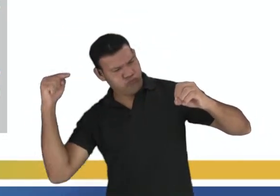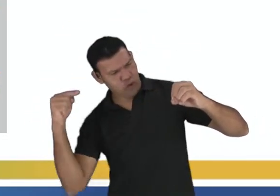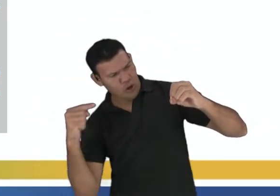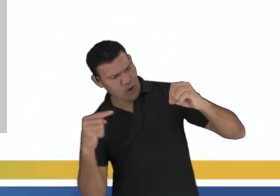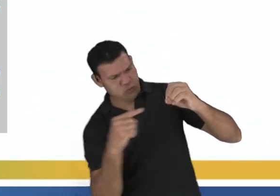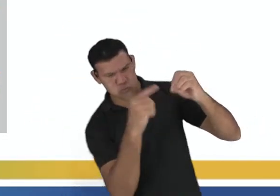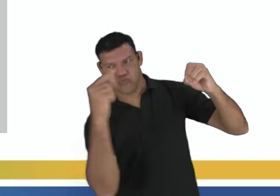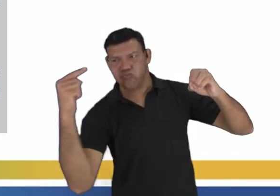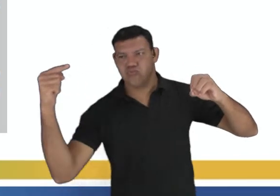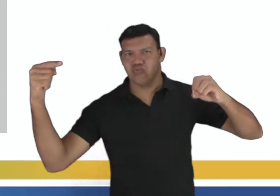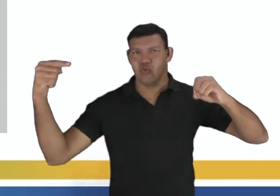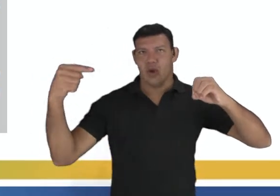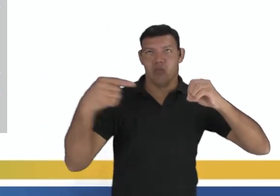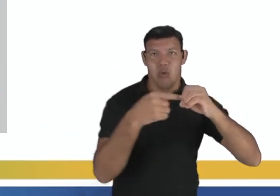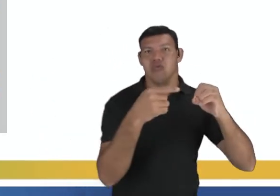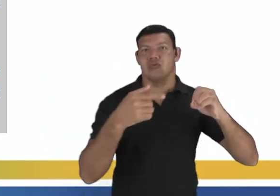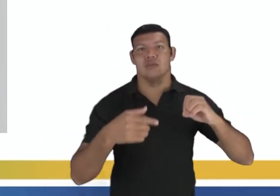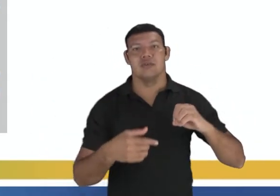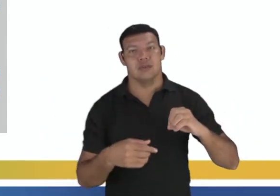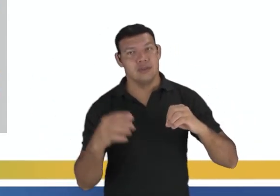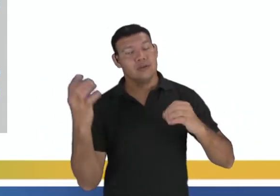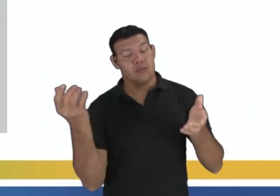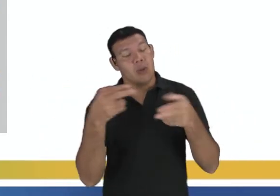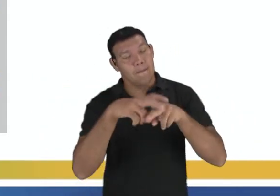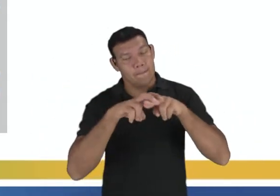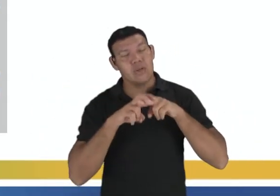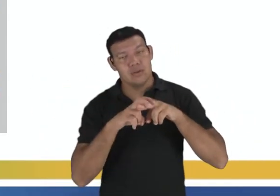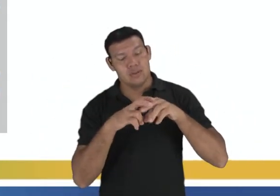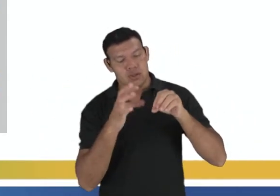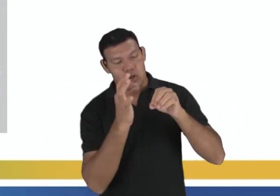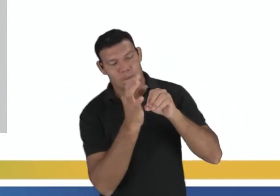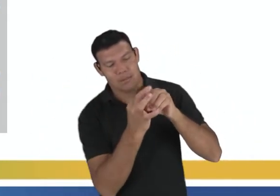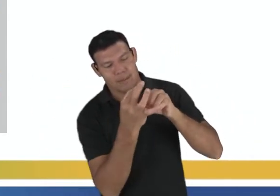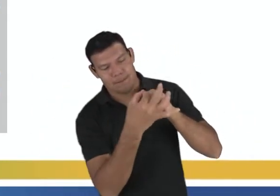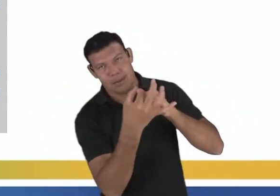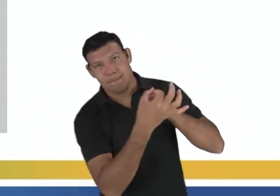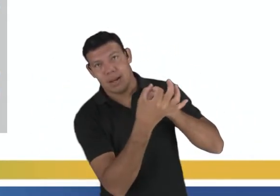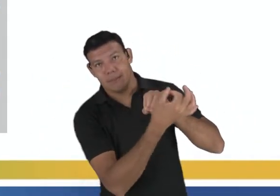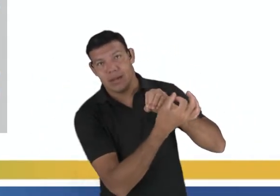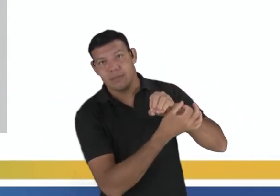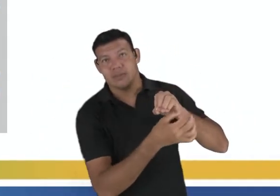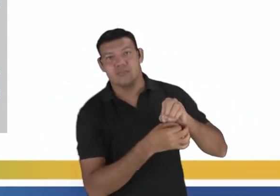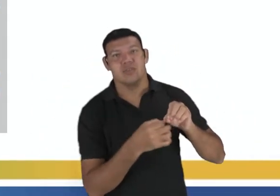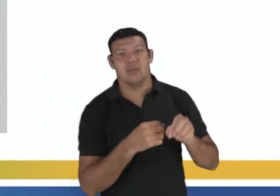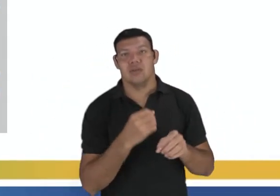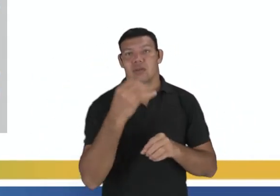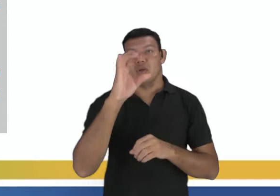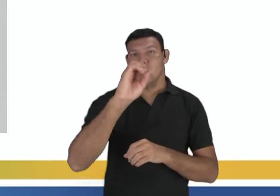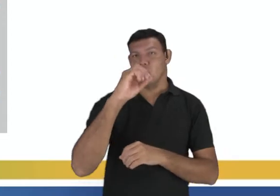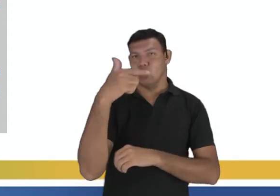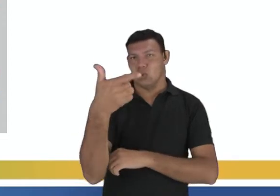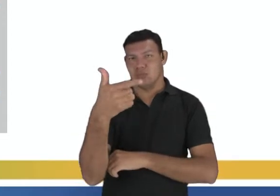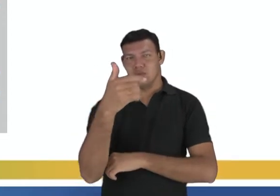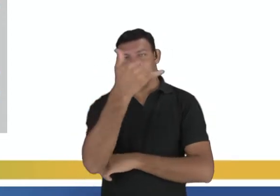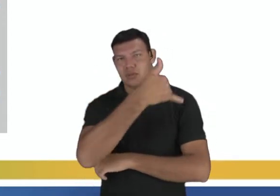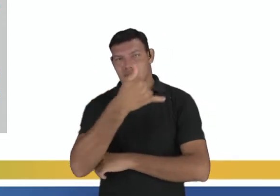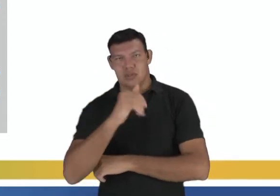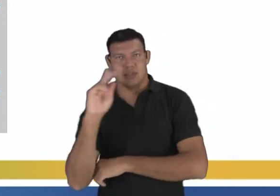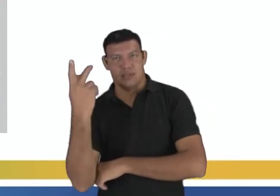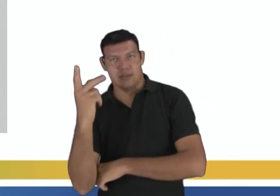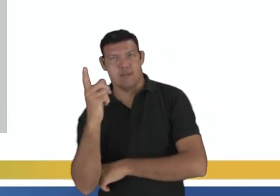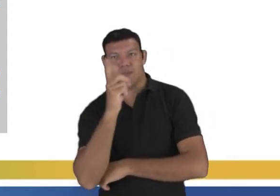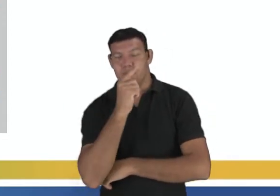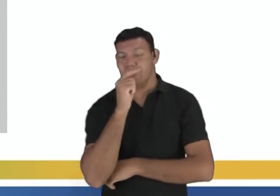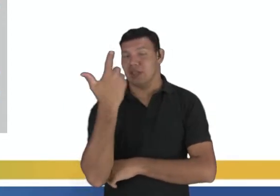de objetos, por isso que ela é tão cheia de crateras, tá? Ela não tem oxigênio, não tem hidrogênio e não tem